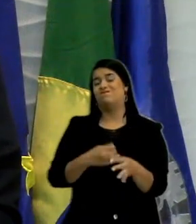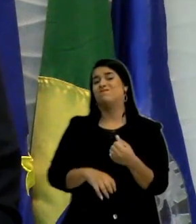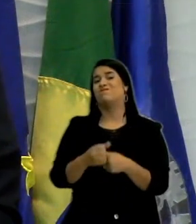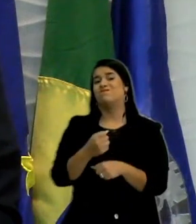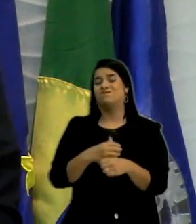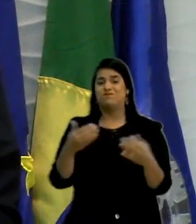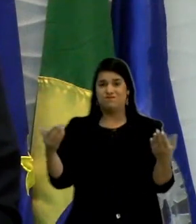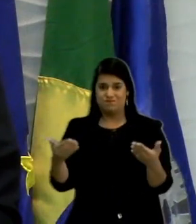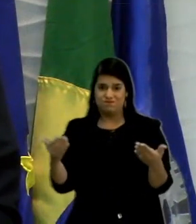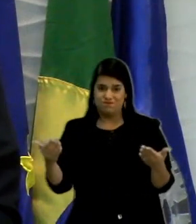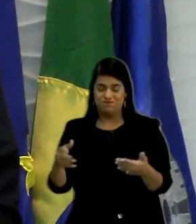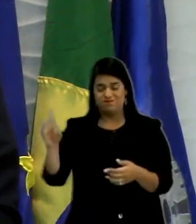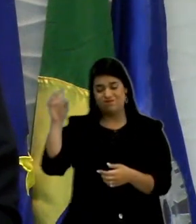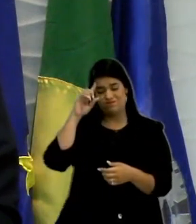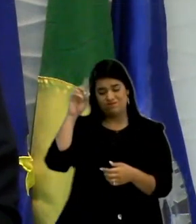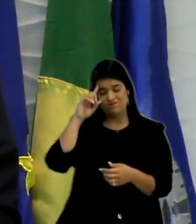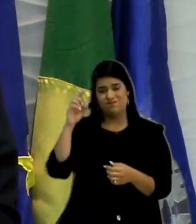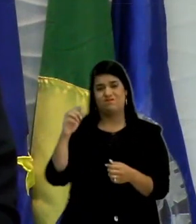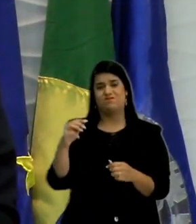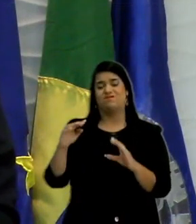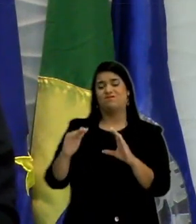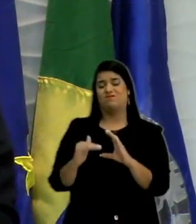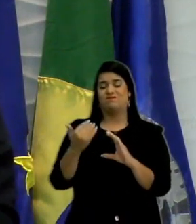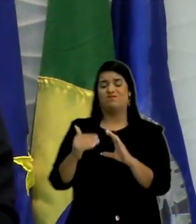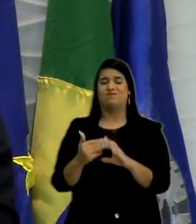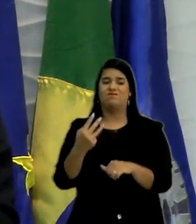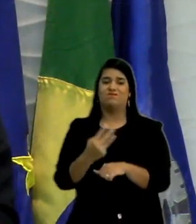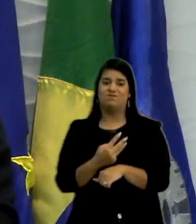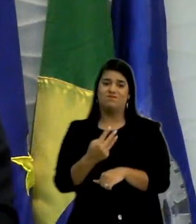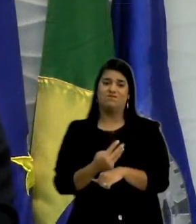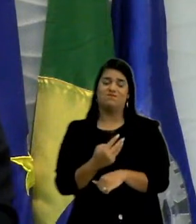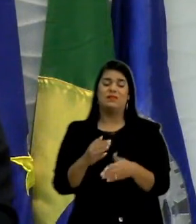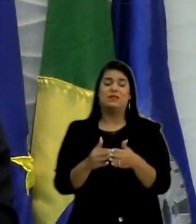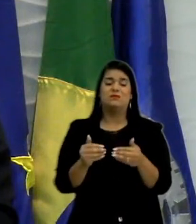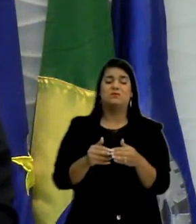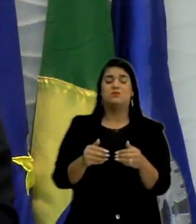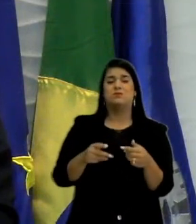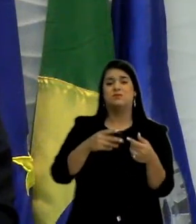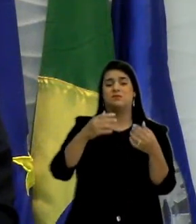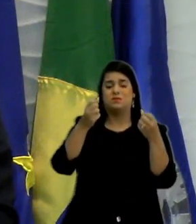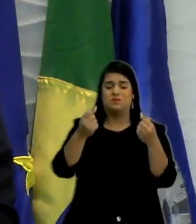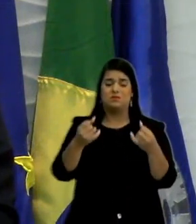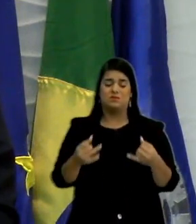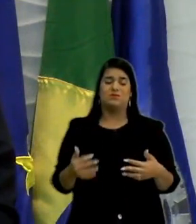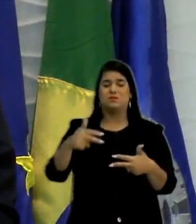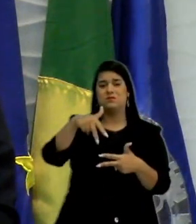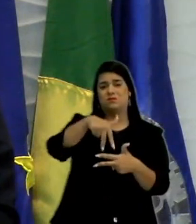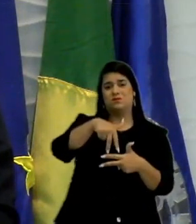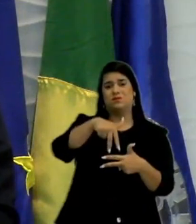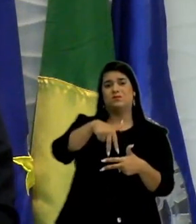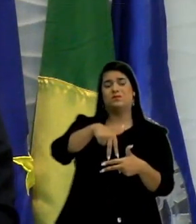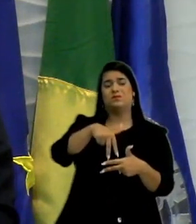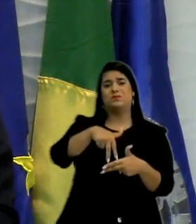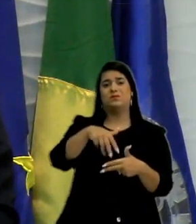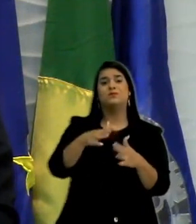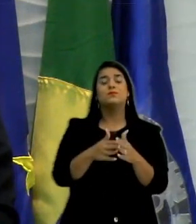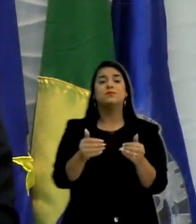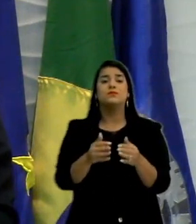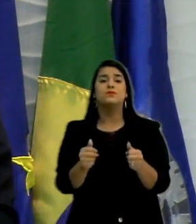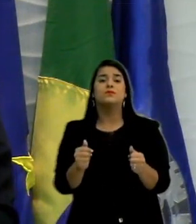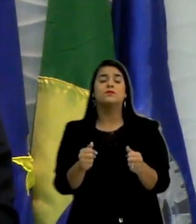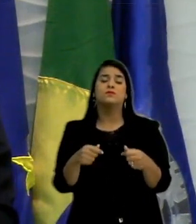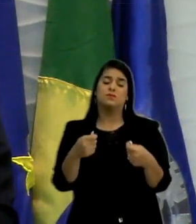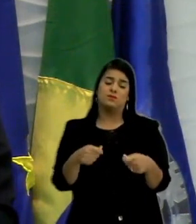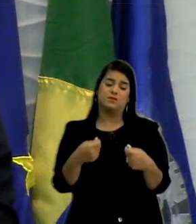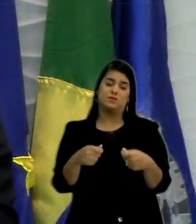gente recebe todo dia mensagem pedindo que a gente fale aqui, pedindo para que coloque cuidadores, porque tem